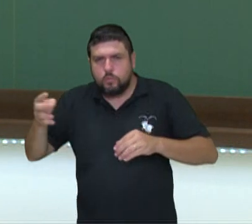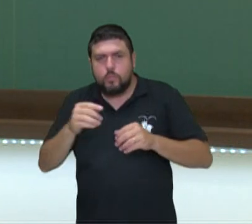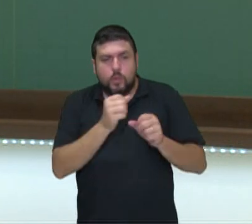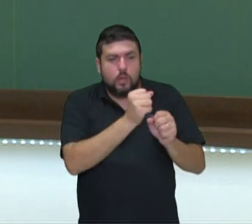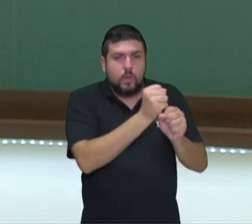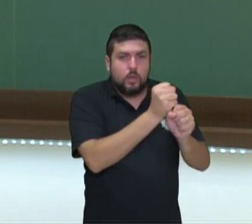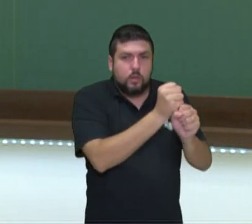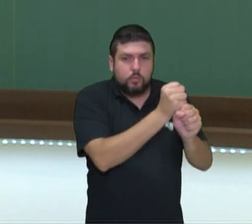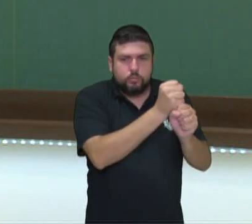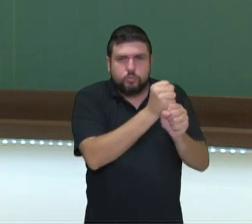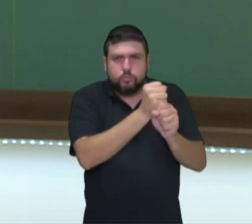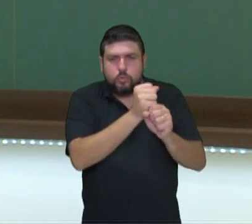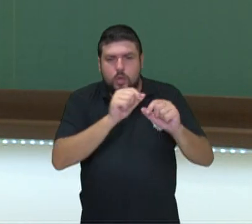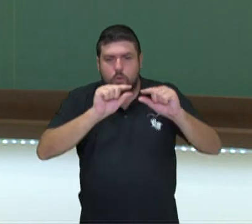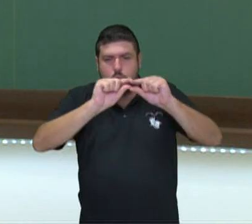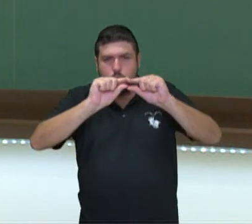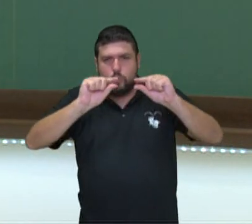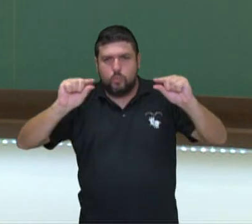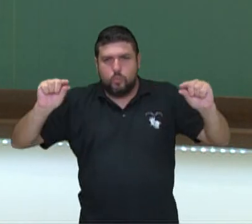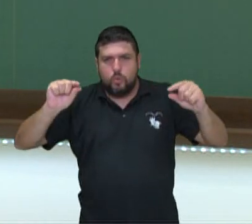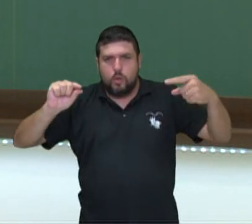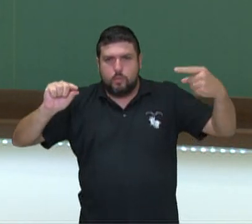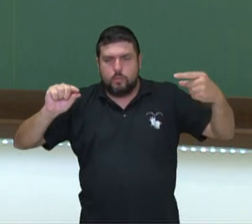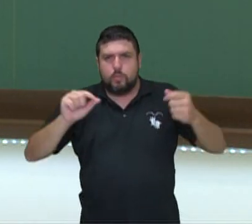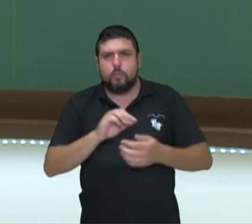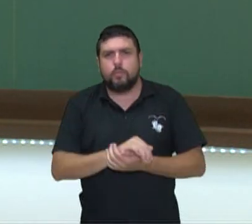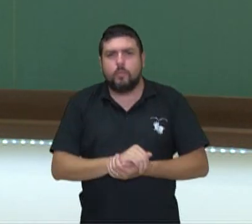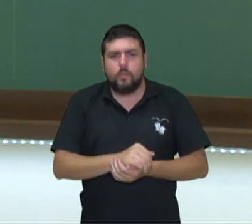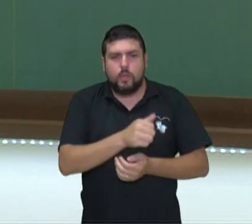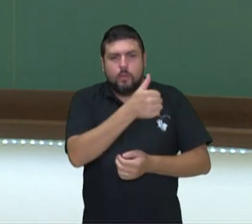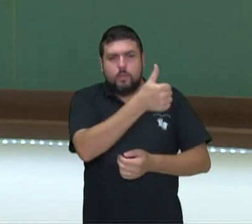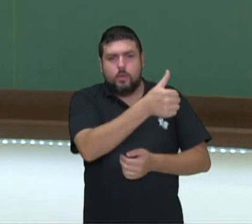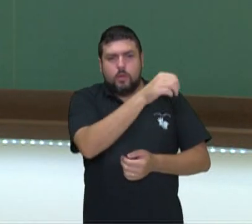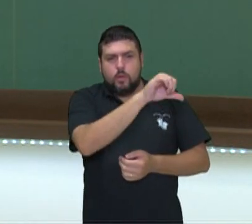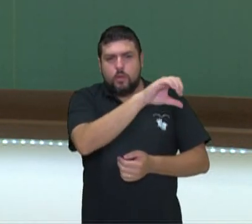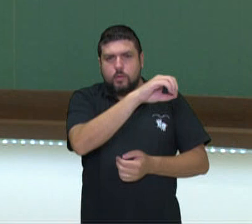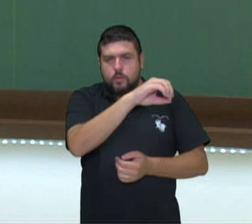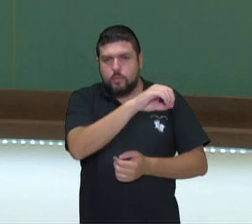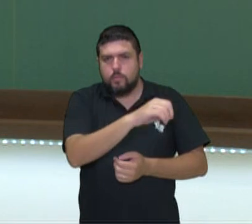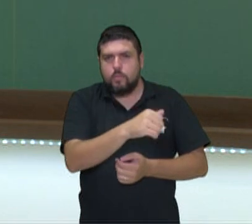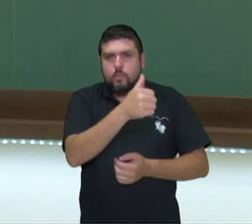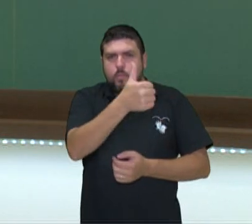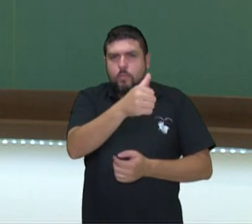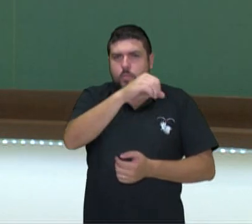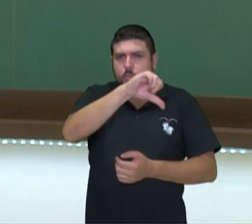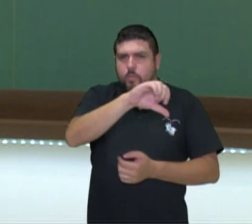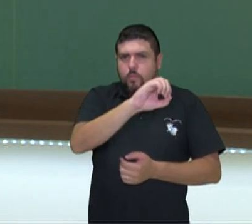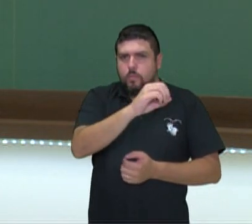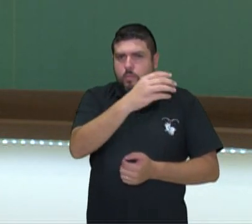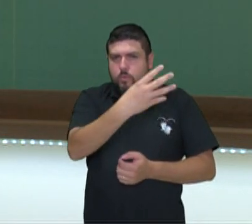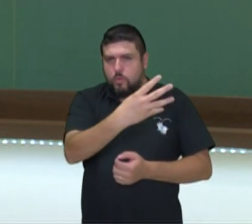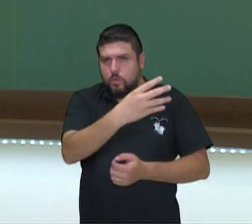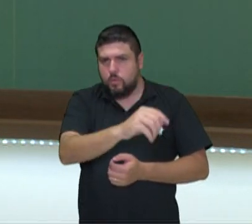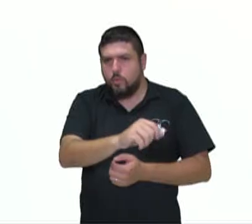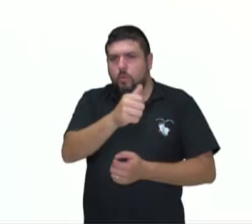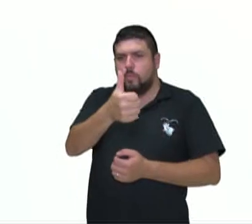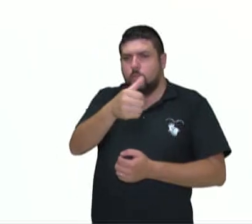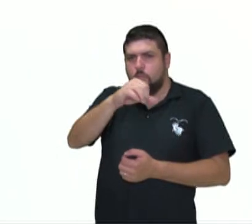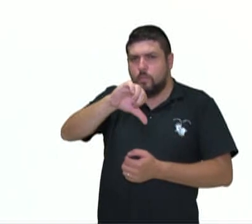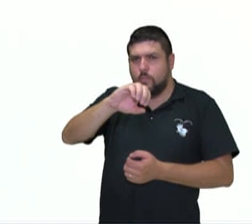que foram feitas essas medições. 1900, 1904,